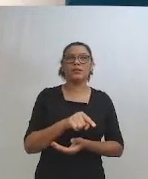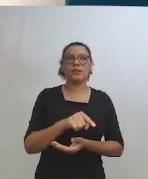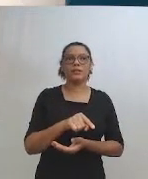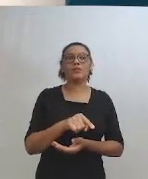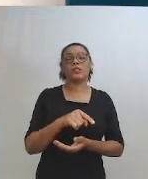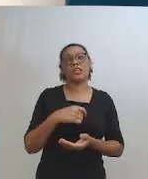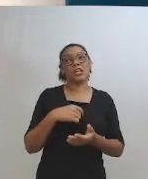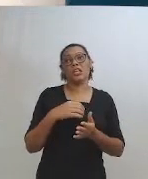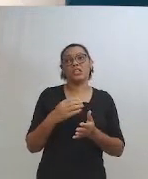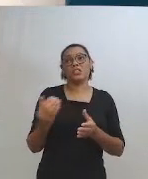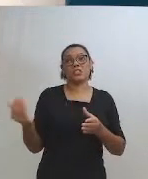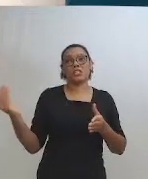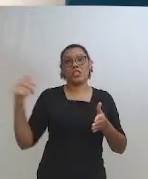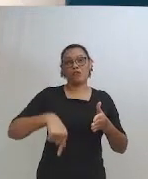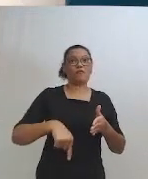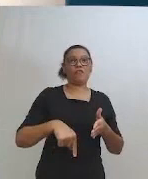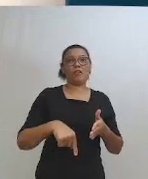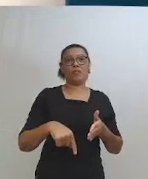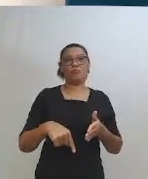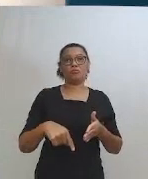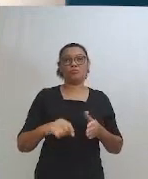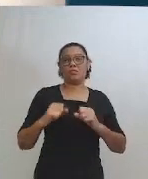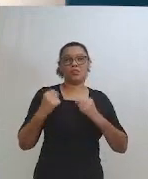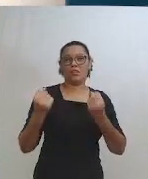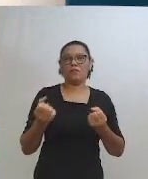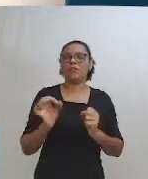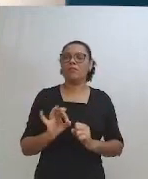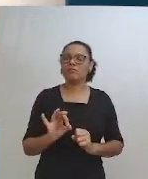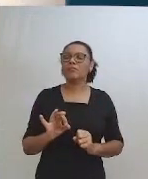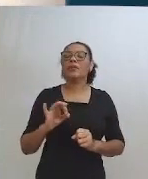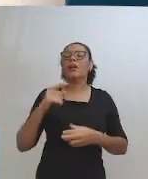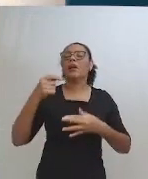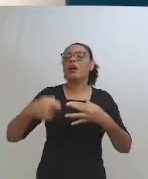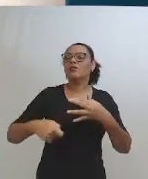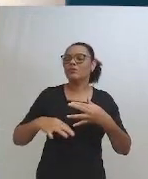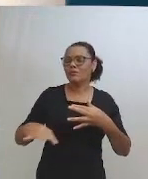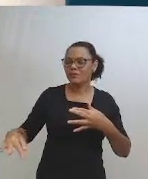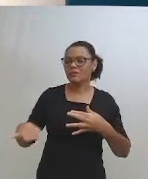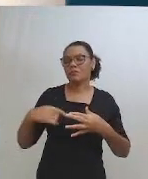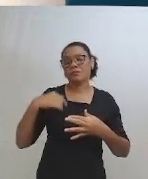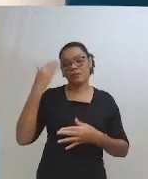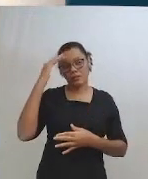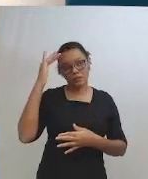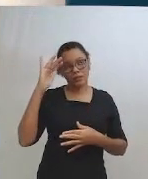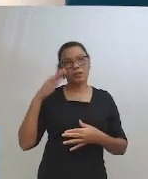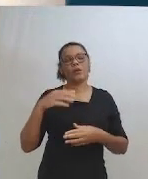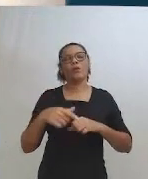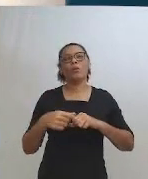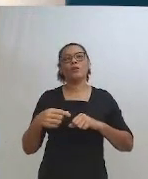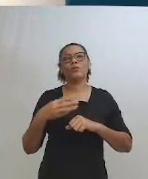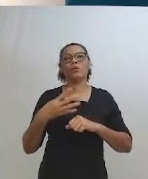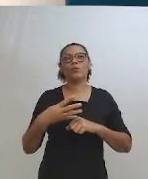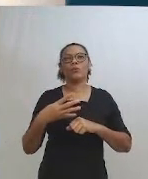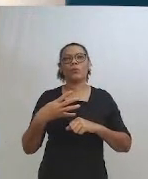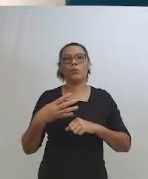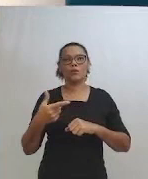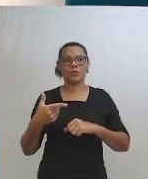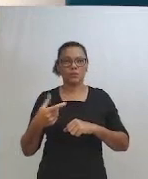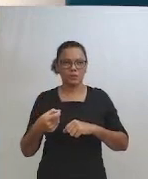instância, consta do acordo que, embora a jurisprudência tenha consolidado o entendimento de que o artigo 420 do Código de Processo Penal, com redação dada pela